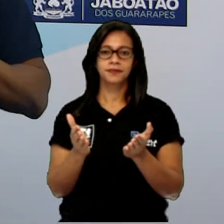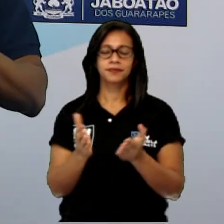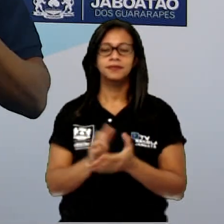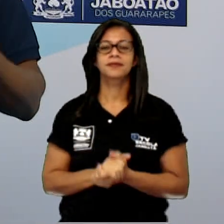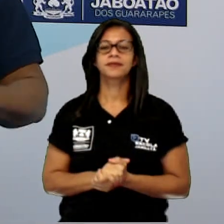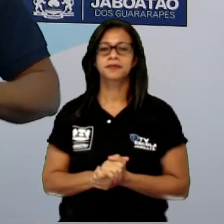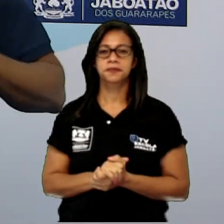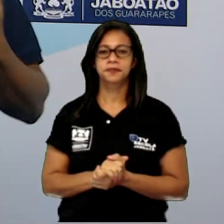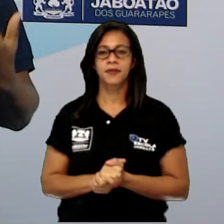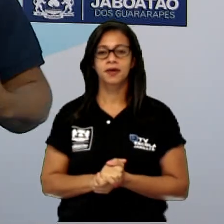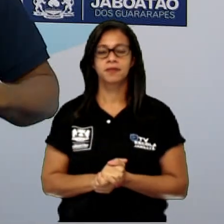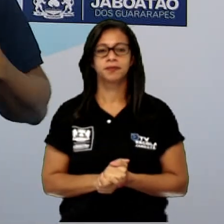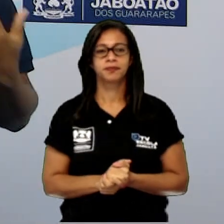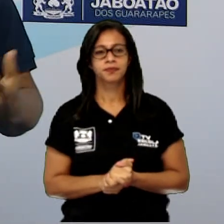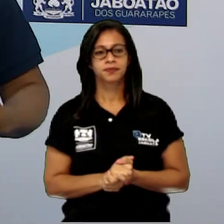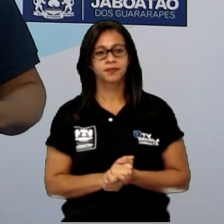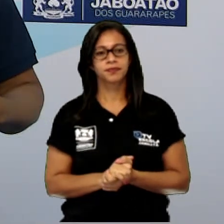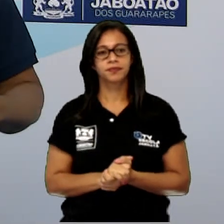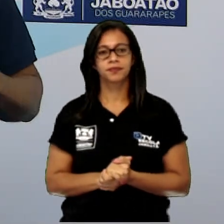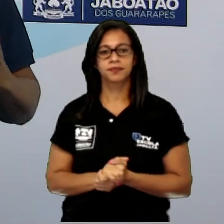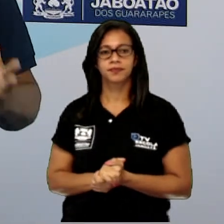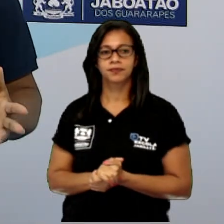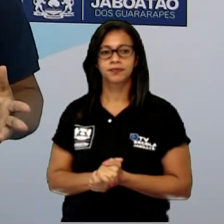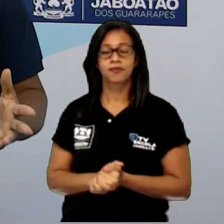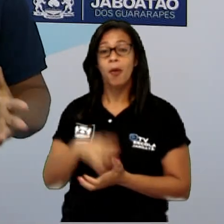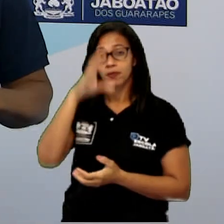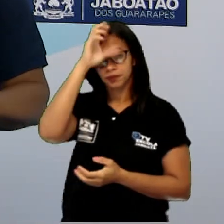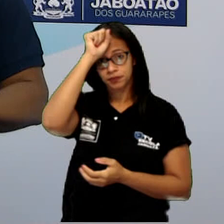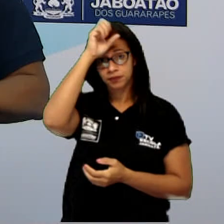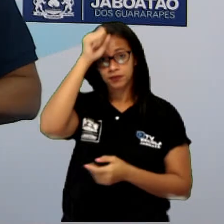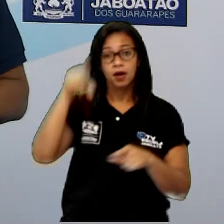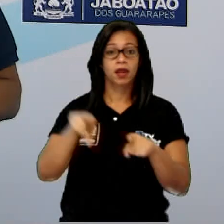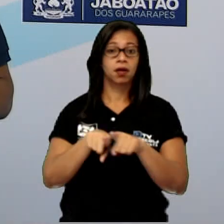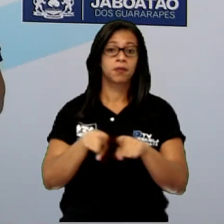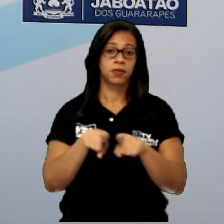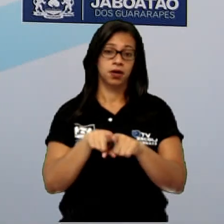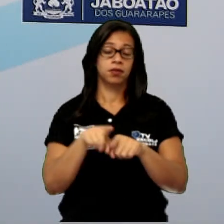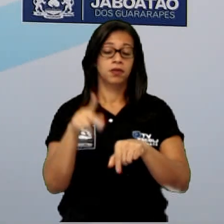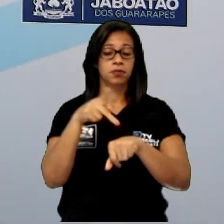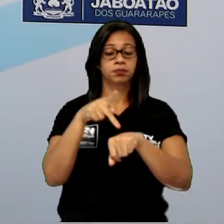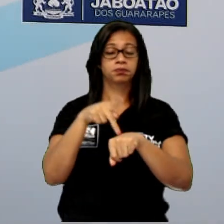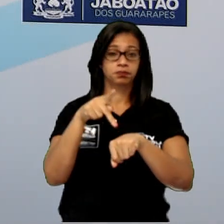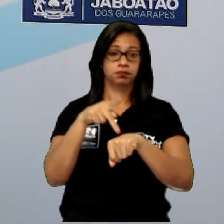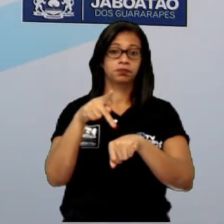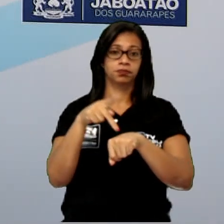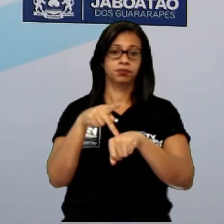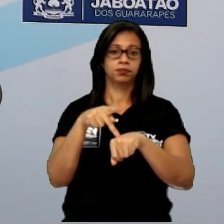mais de rochas que também fazem parte do nosso cotidiano.